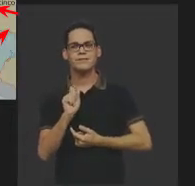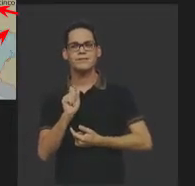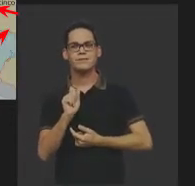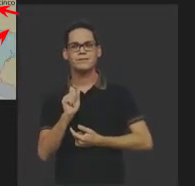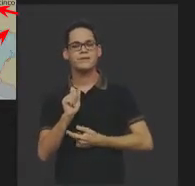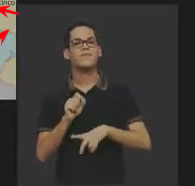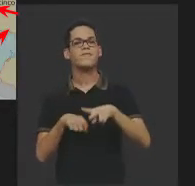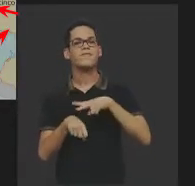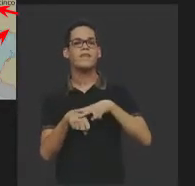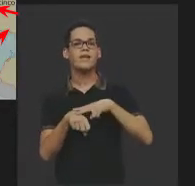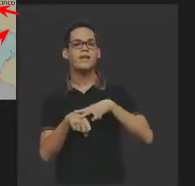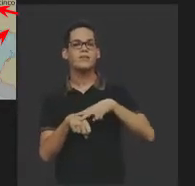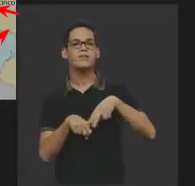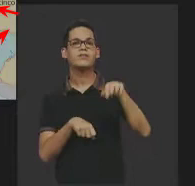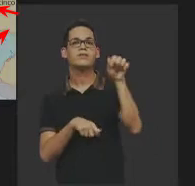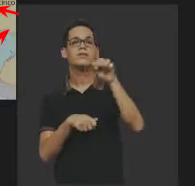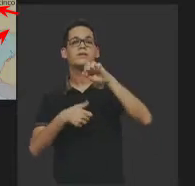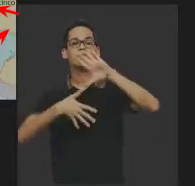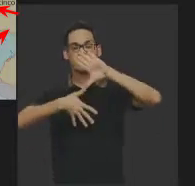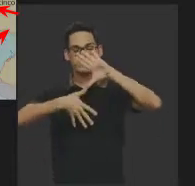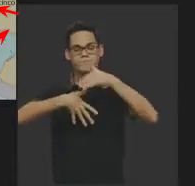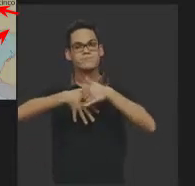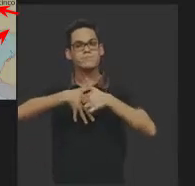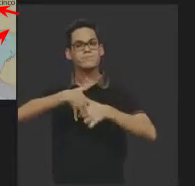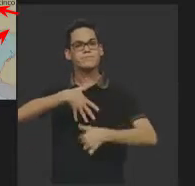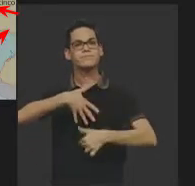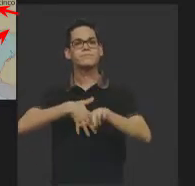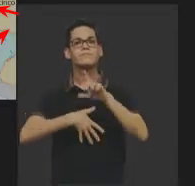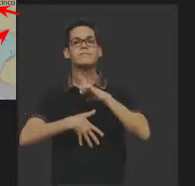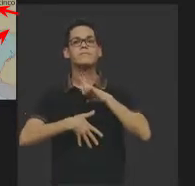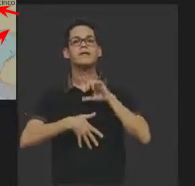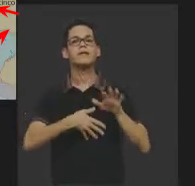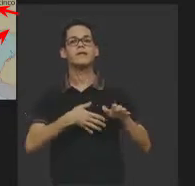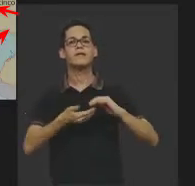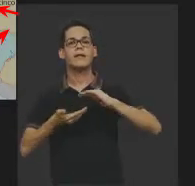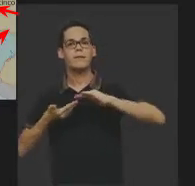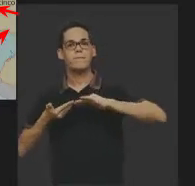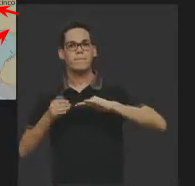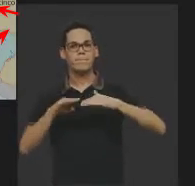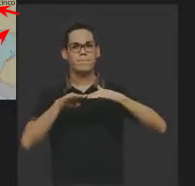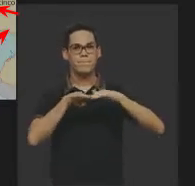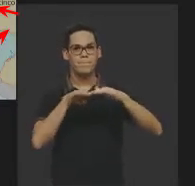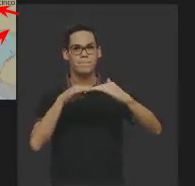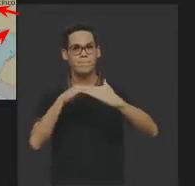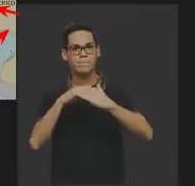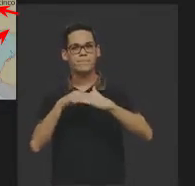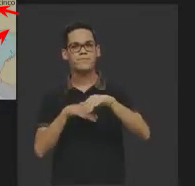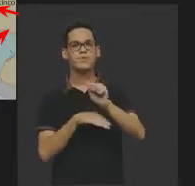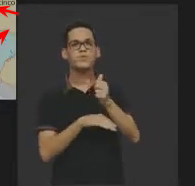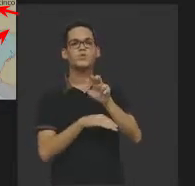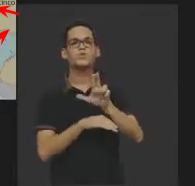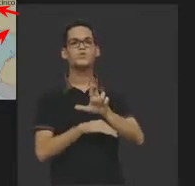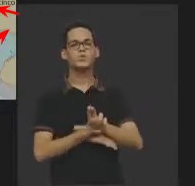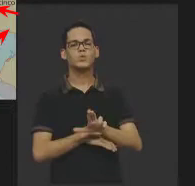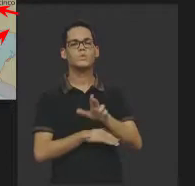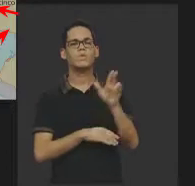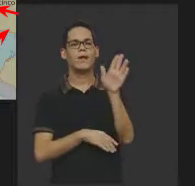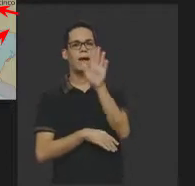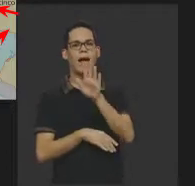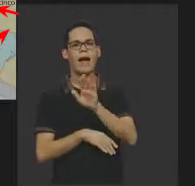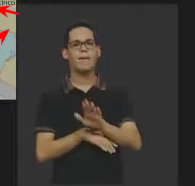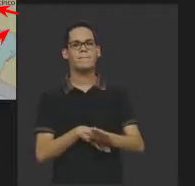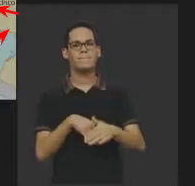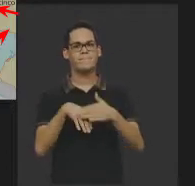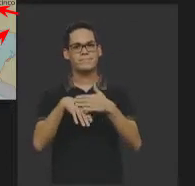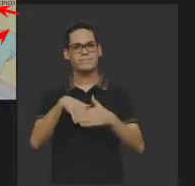a América do Sul, que está localizada na placa sul-americana. Então, essa seta grande, verde, apontando para cima, está mostrando